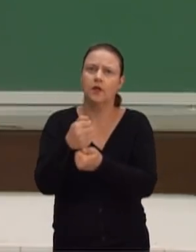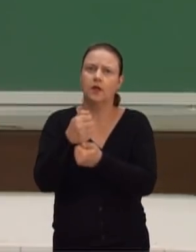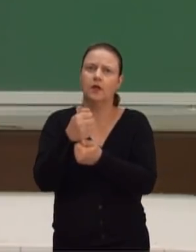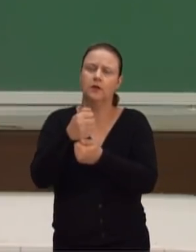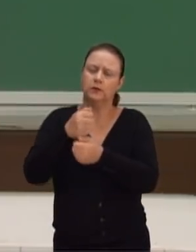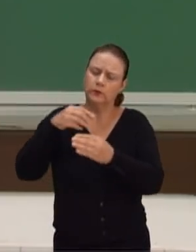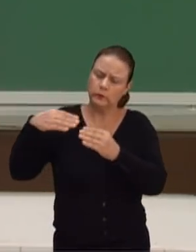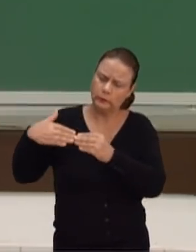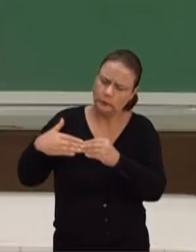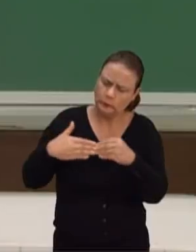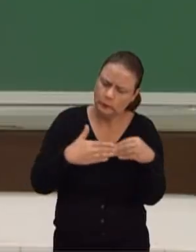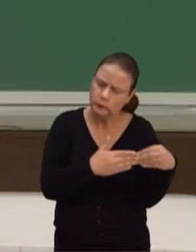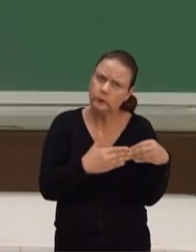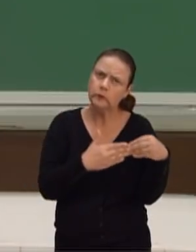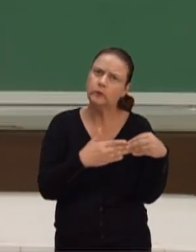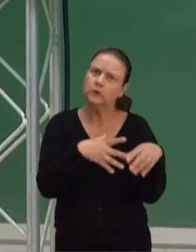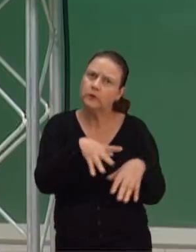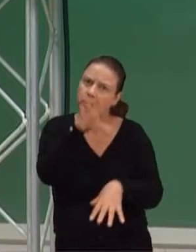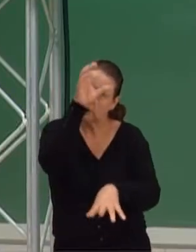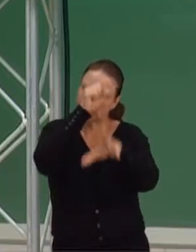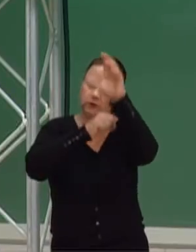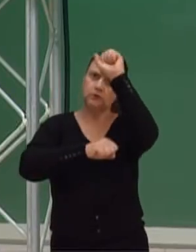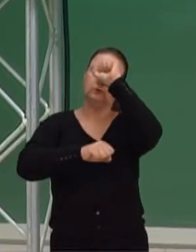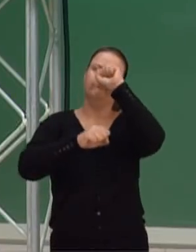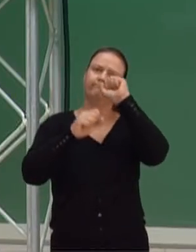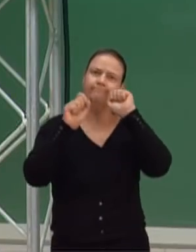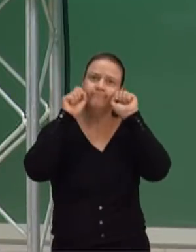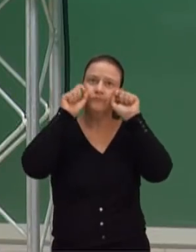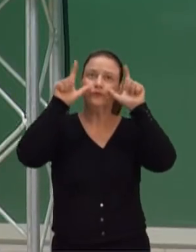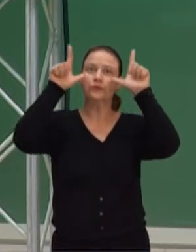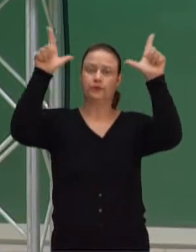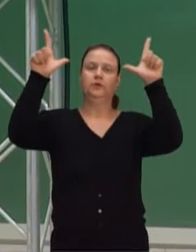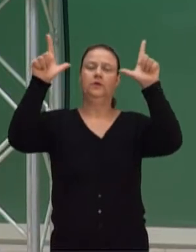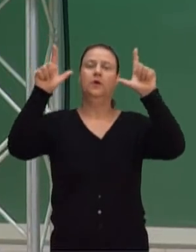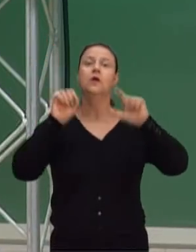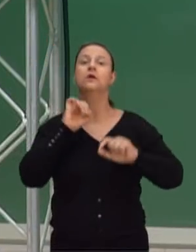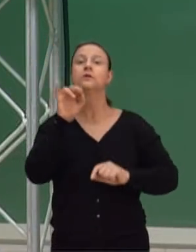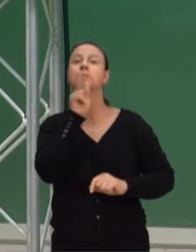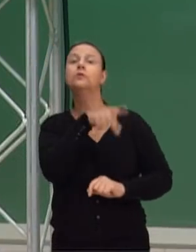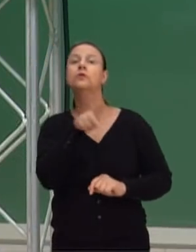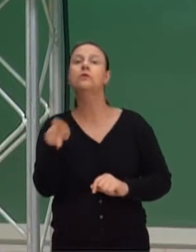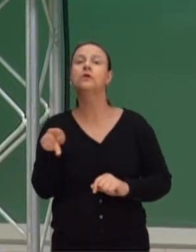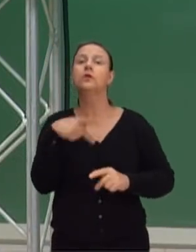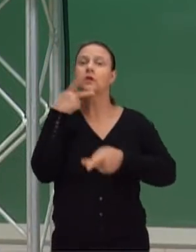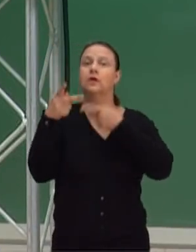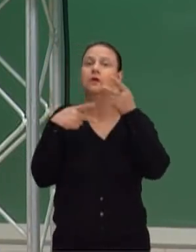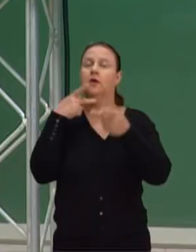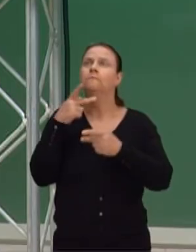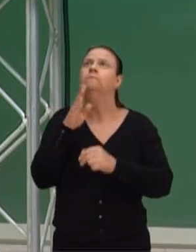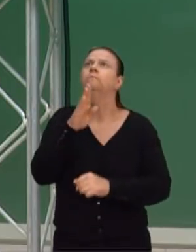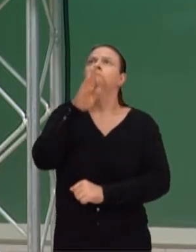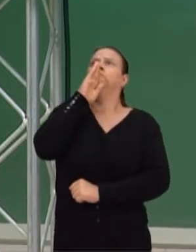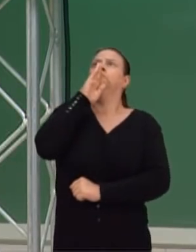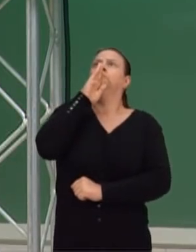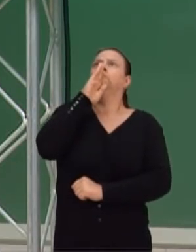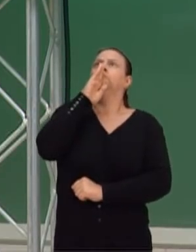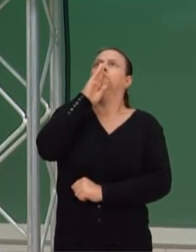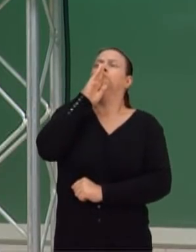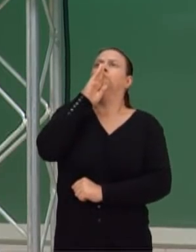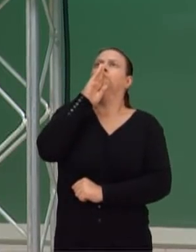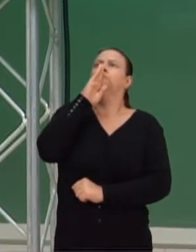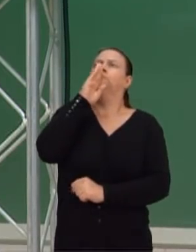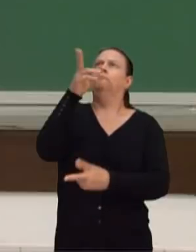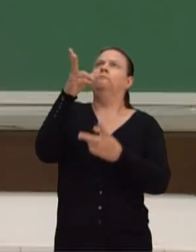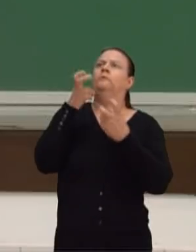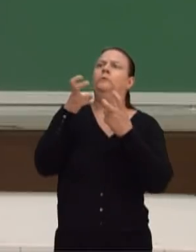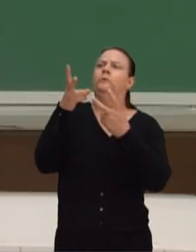te conduzir ao conhecimento. Então, o professor está falando, esqueça tudo, presta atenção no professor, que eu garanto